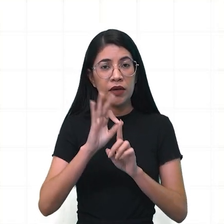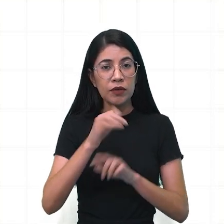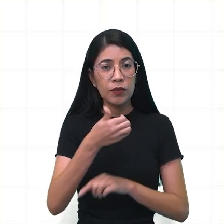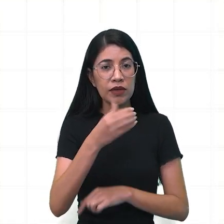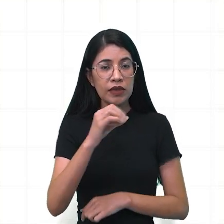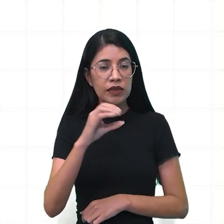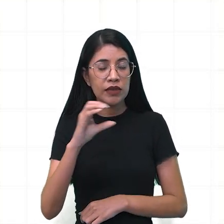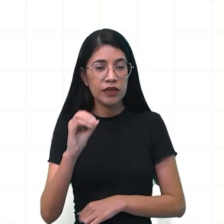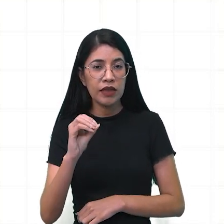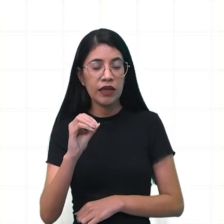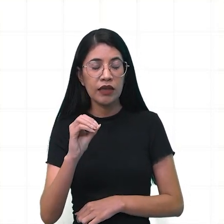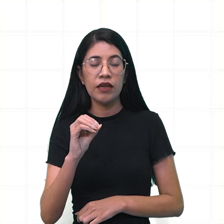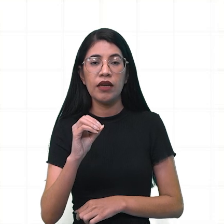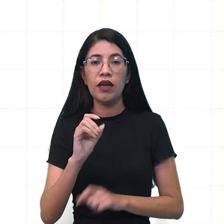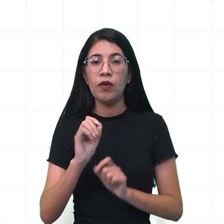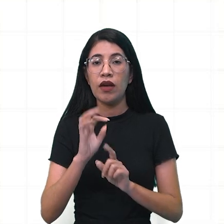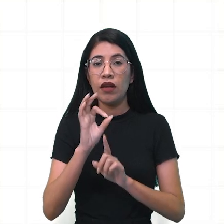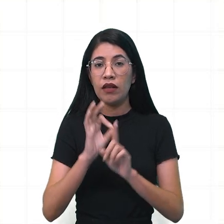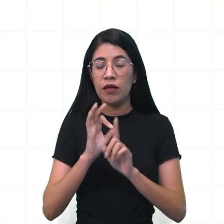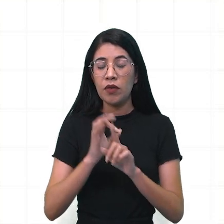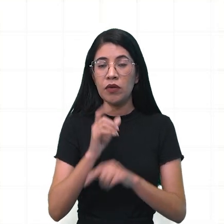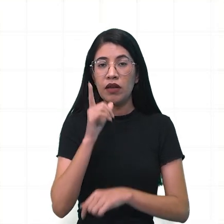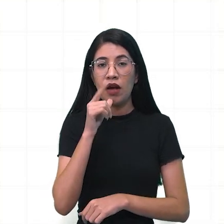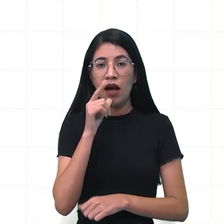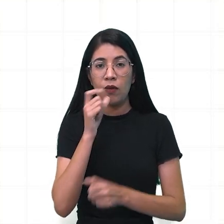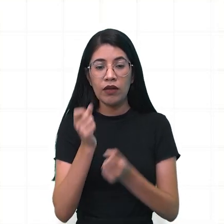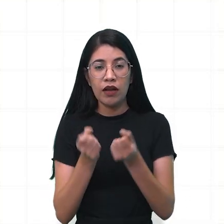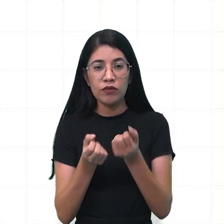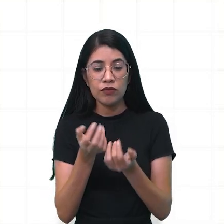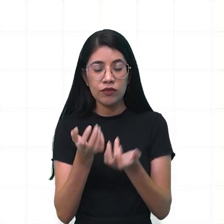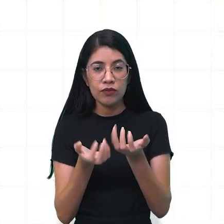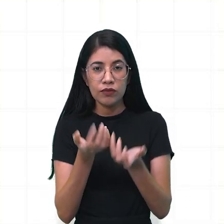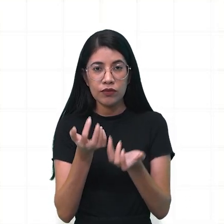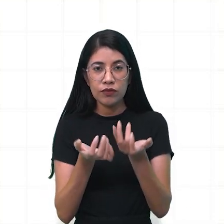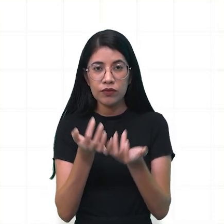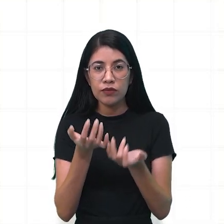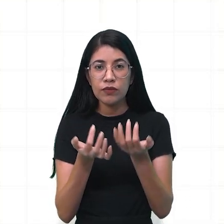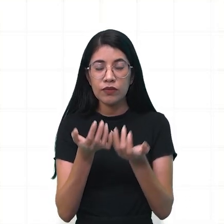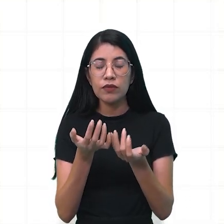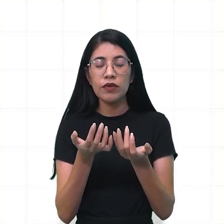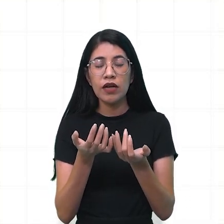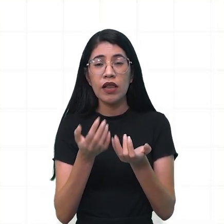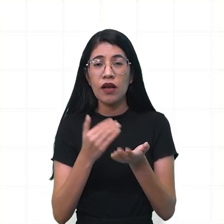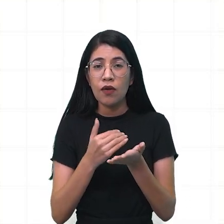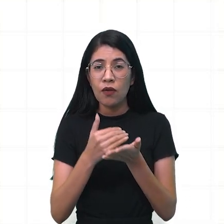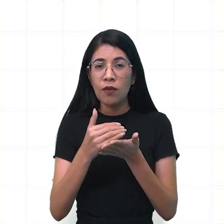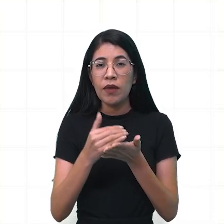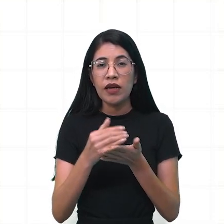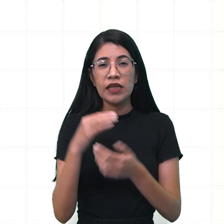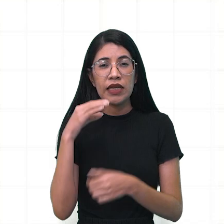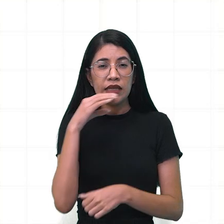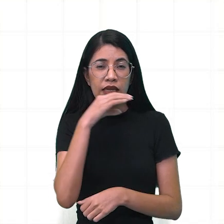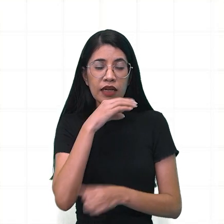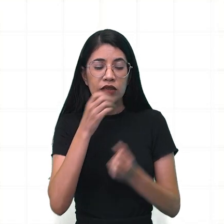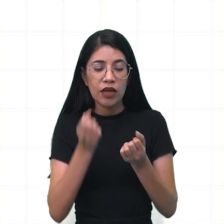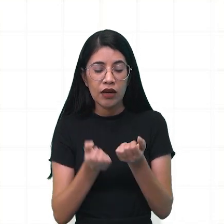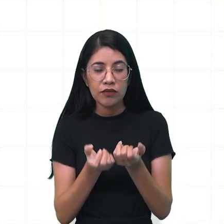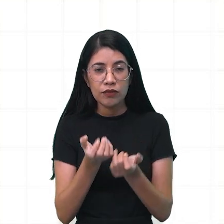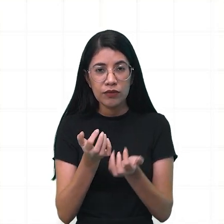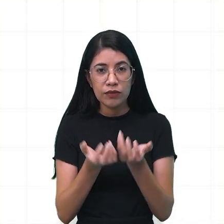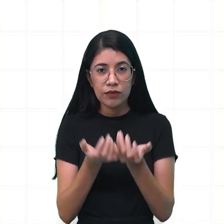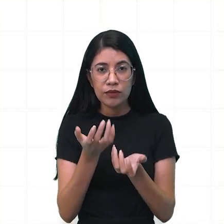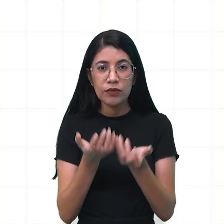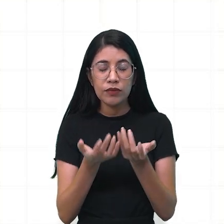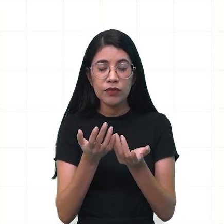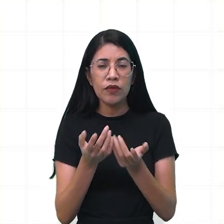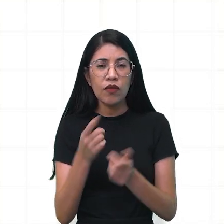da água quando está fervendo Ou seja quando a água começa a ferver né